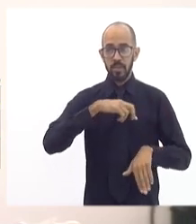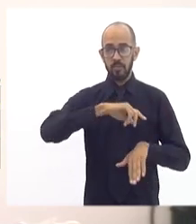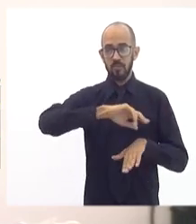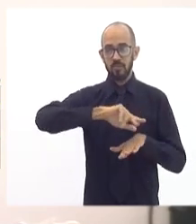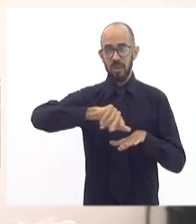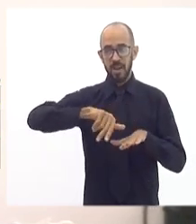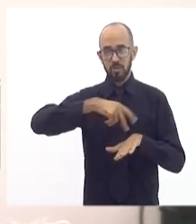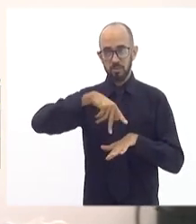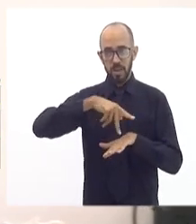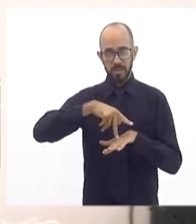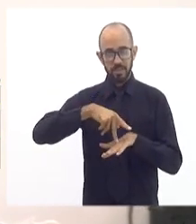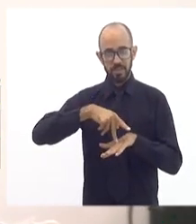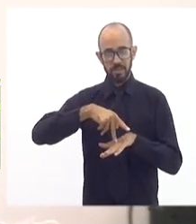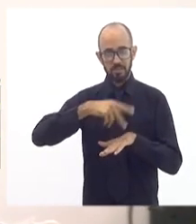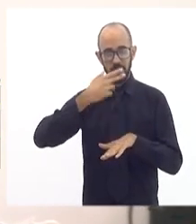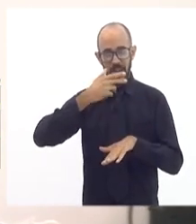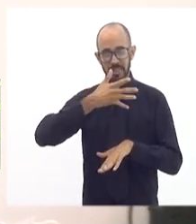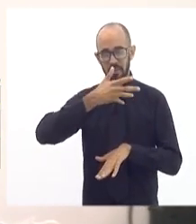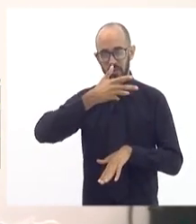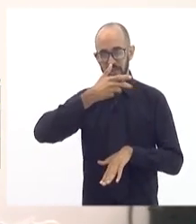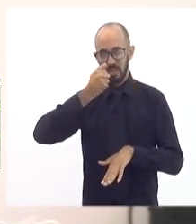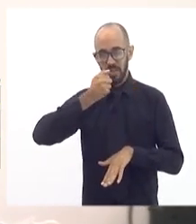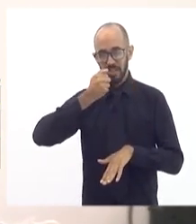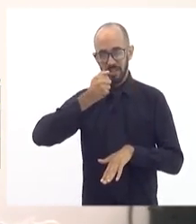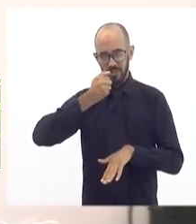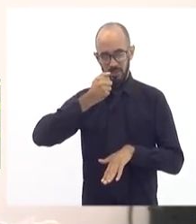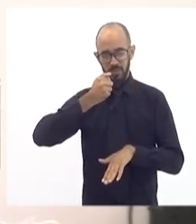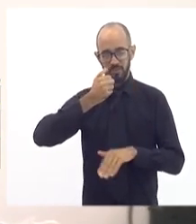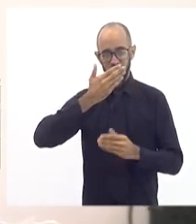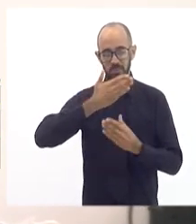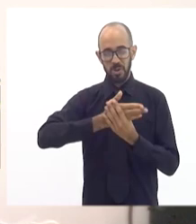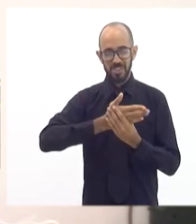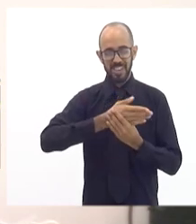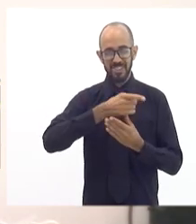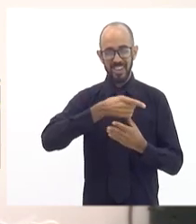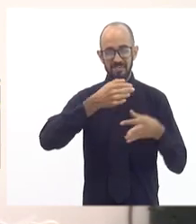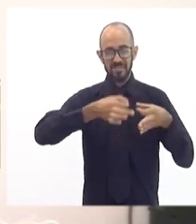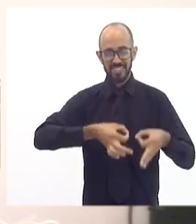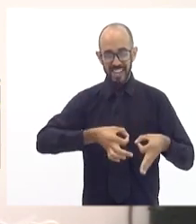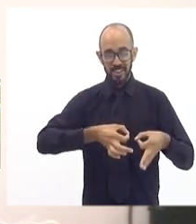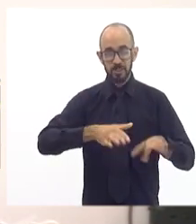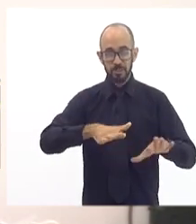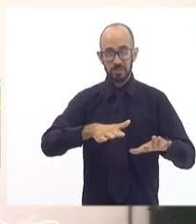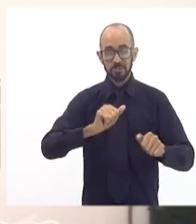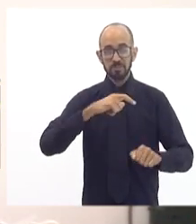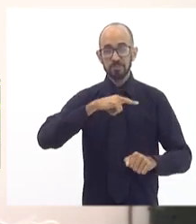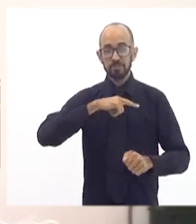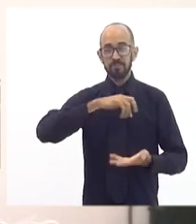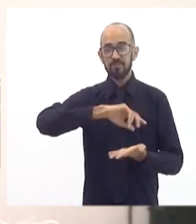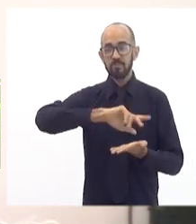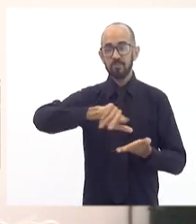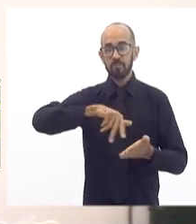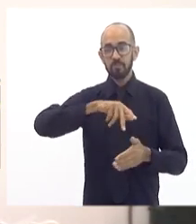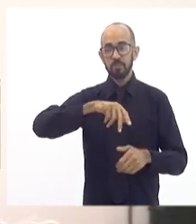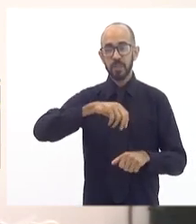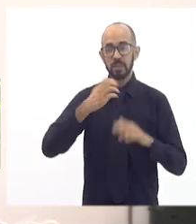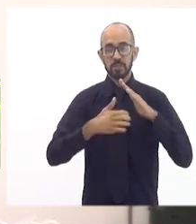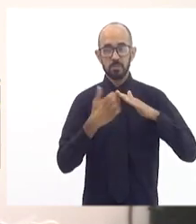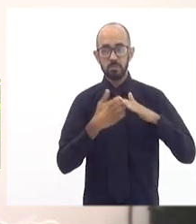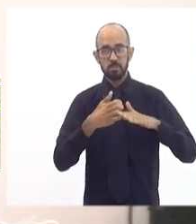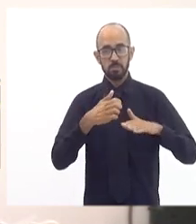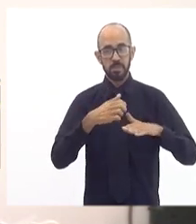fosse a salvação do processo que é um processo correto Existem várias multinacionais no mundo que são